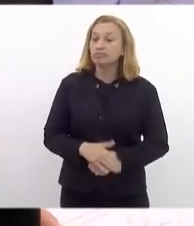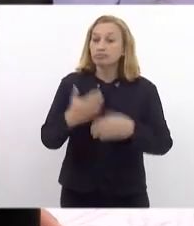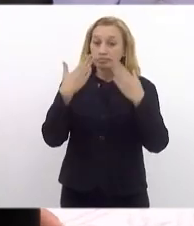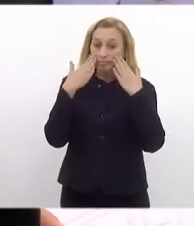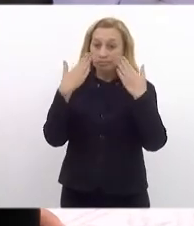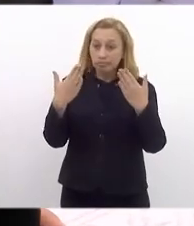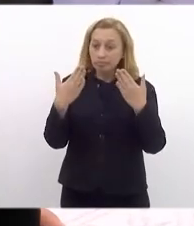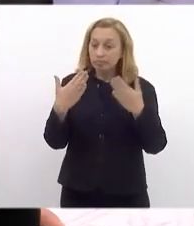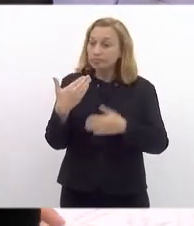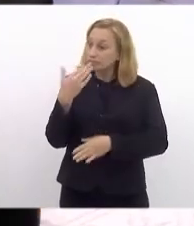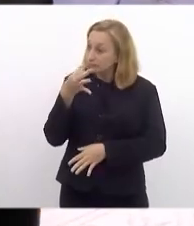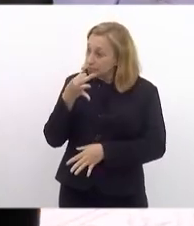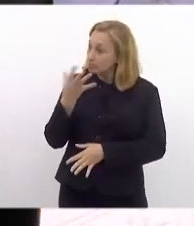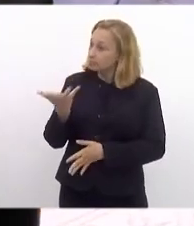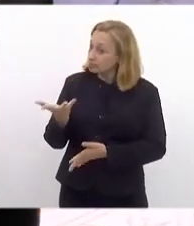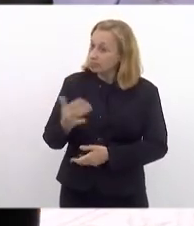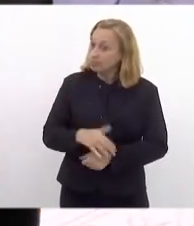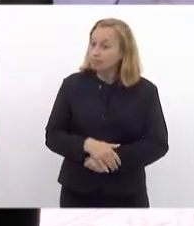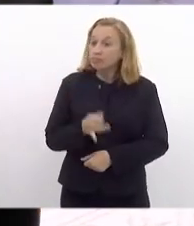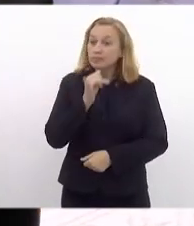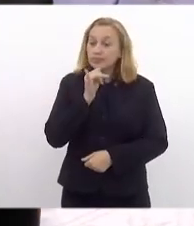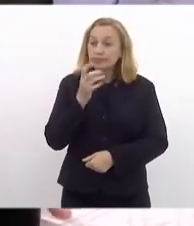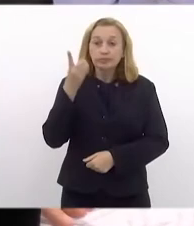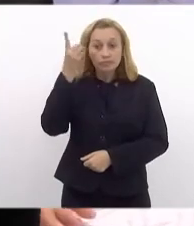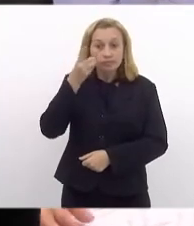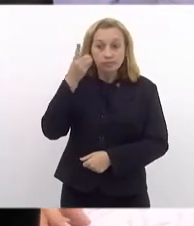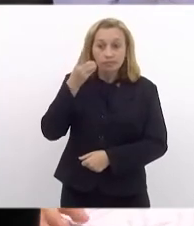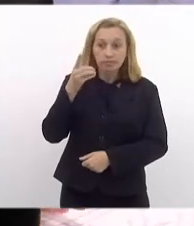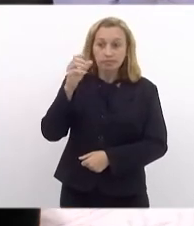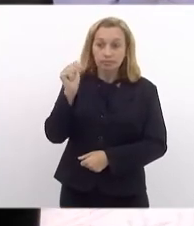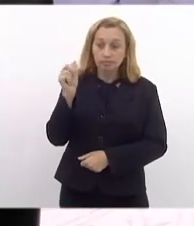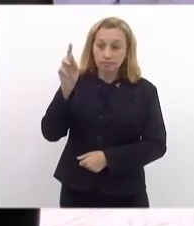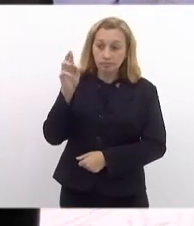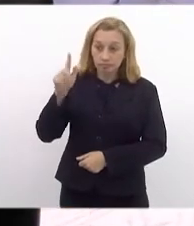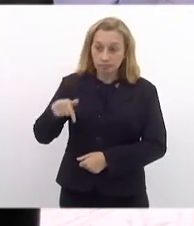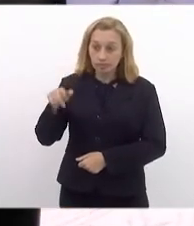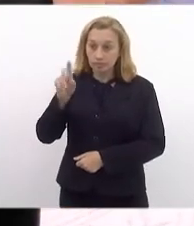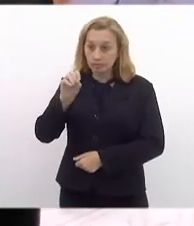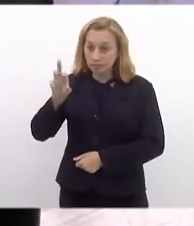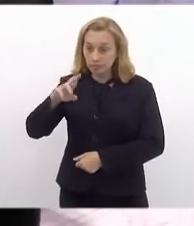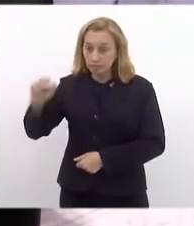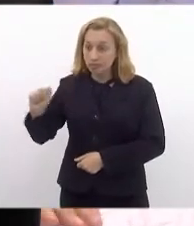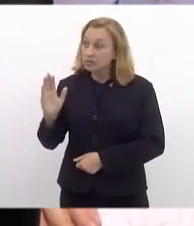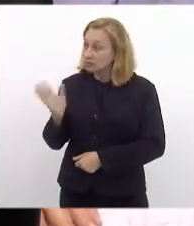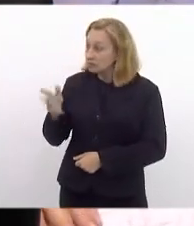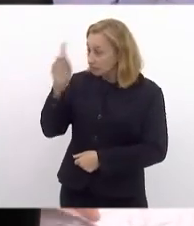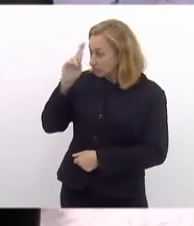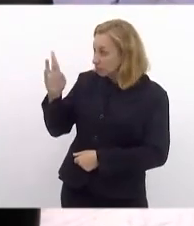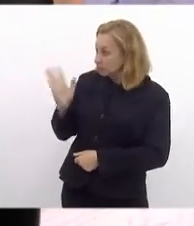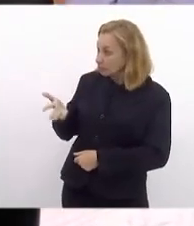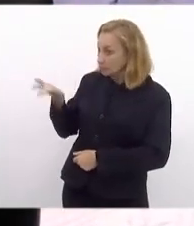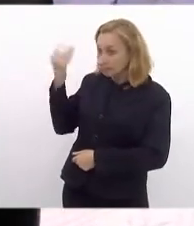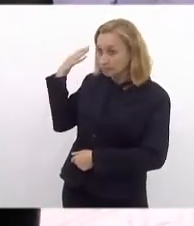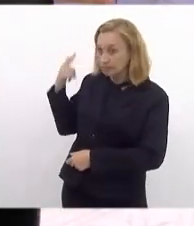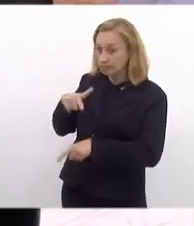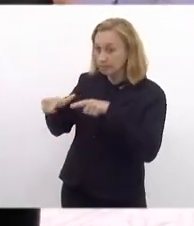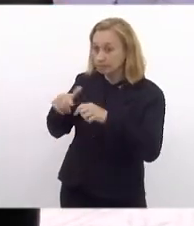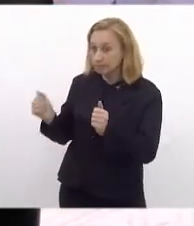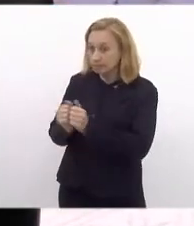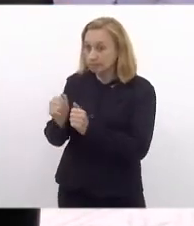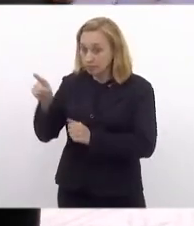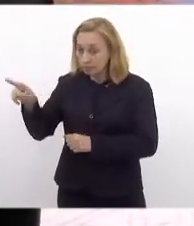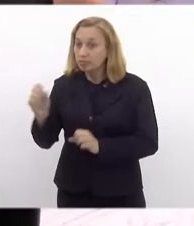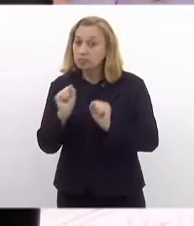apresentaram uma sugestão por exemplo o deputado André Correia já que o senhor trabalhou com ele a gente pode